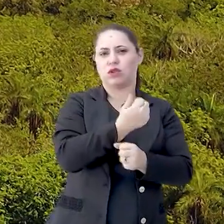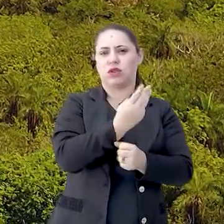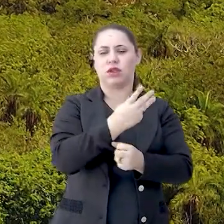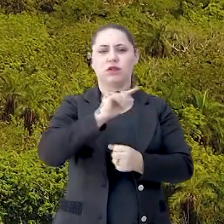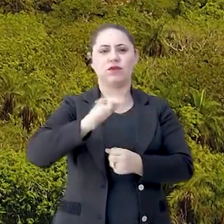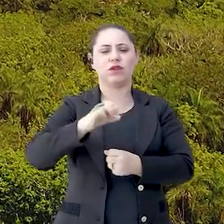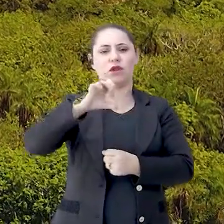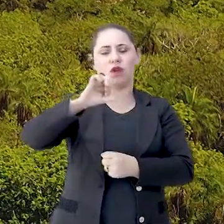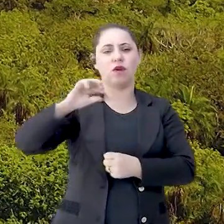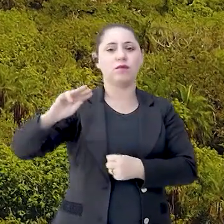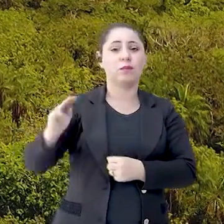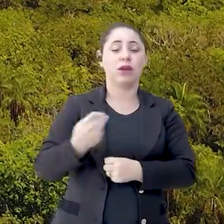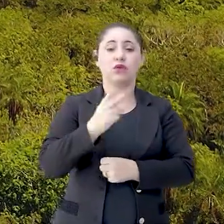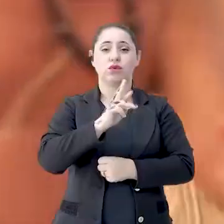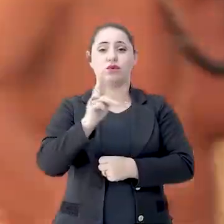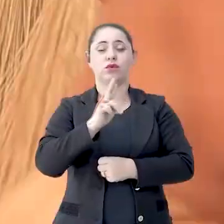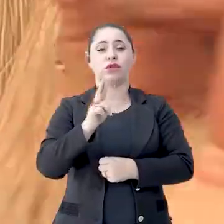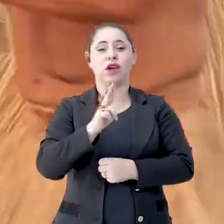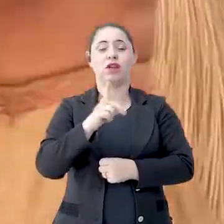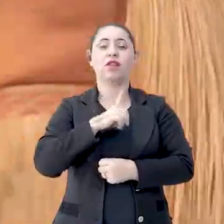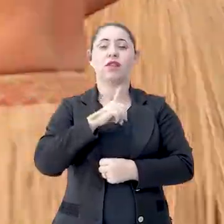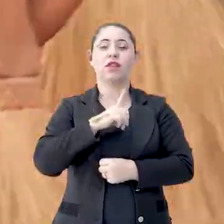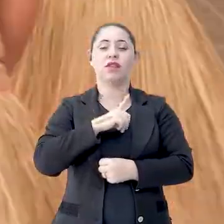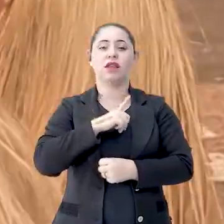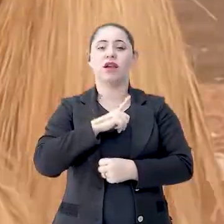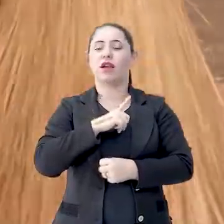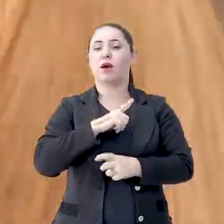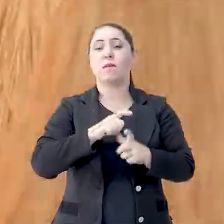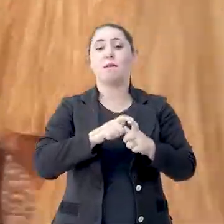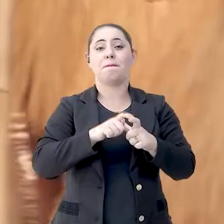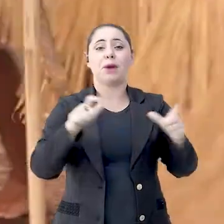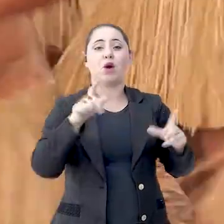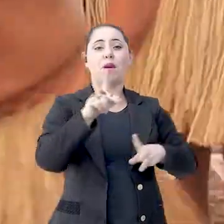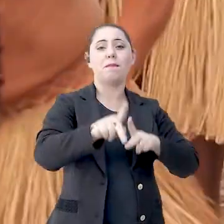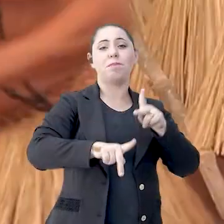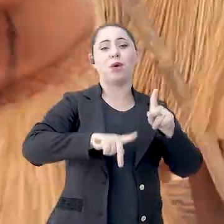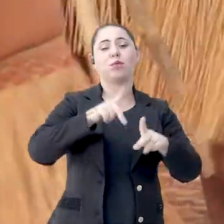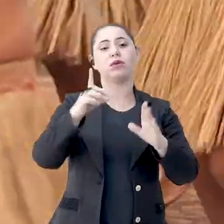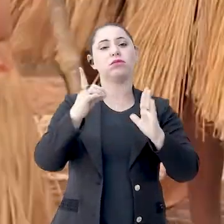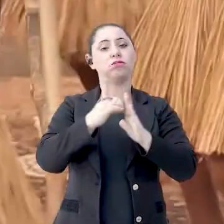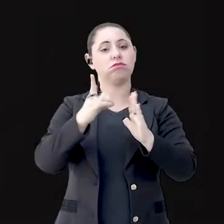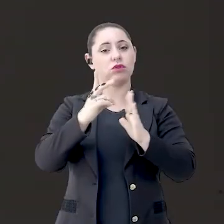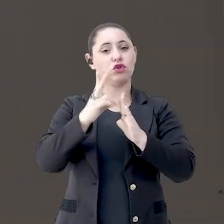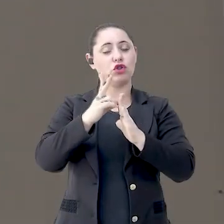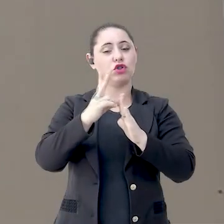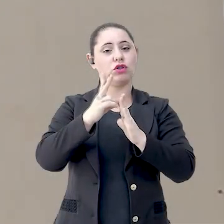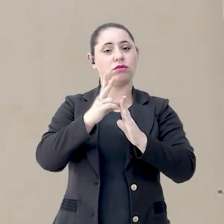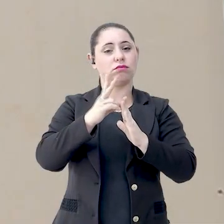reais contempla uma das maiores populações indígenas do estado.